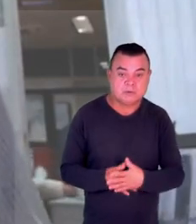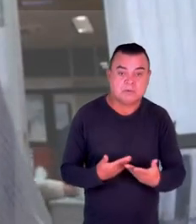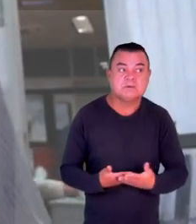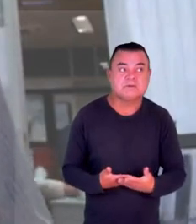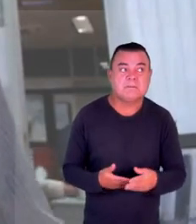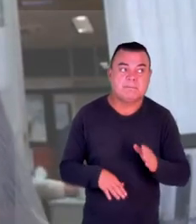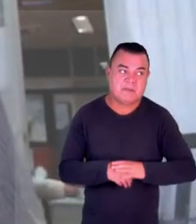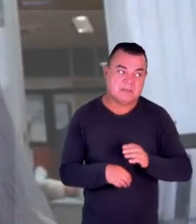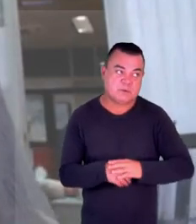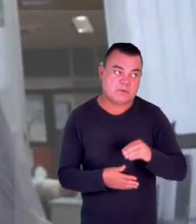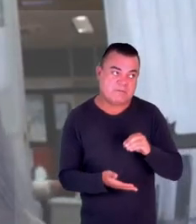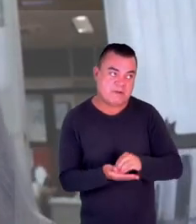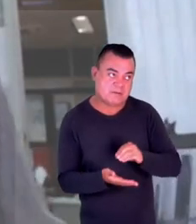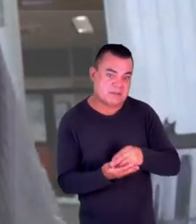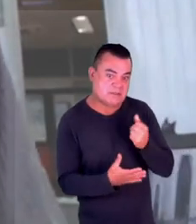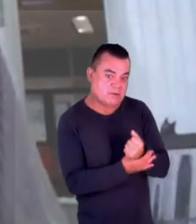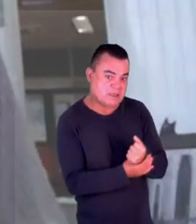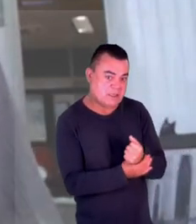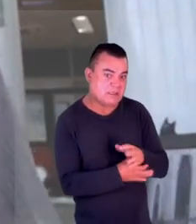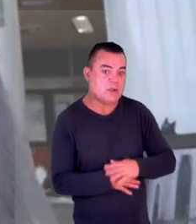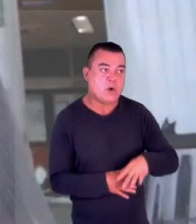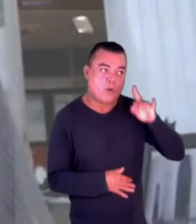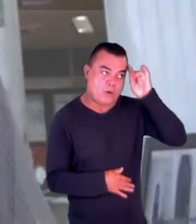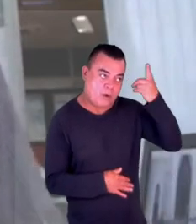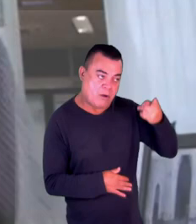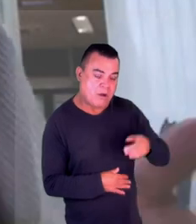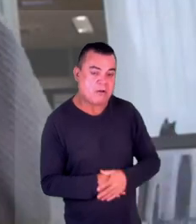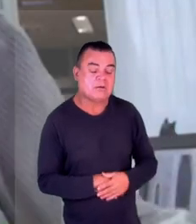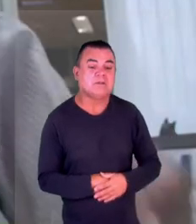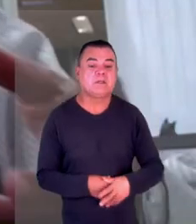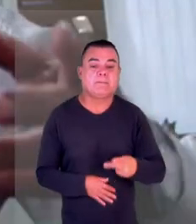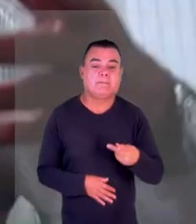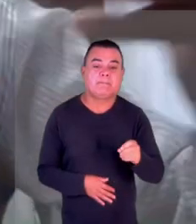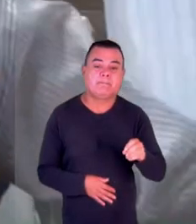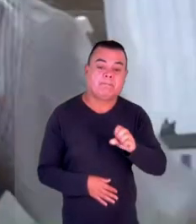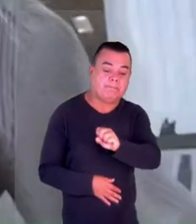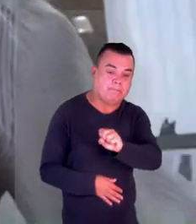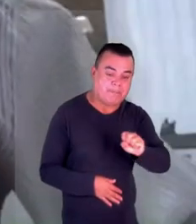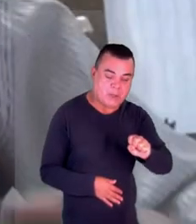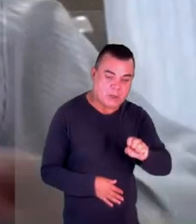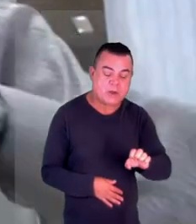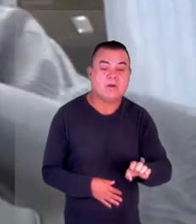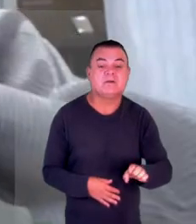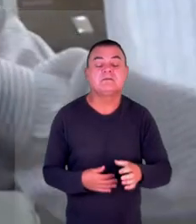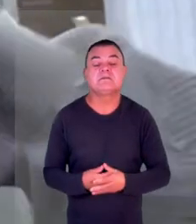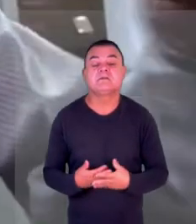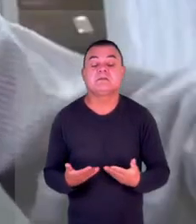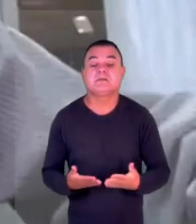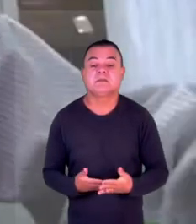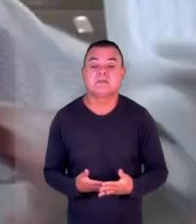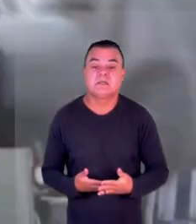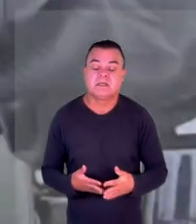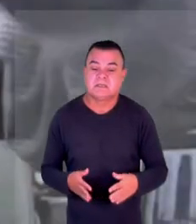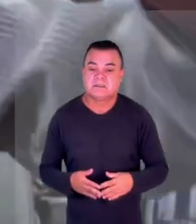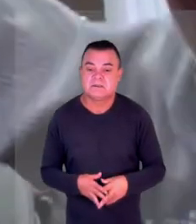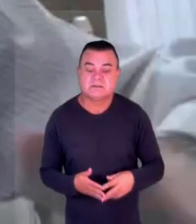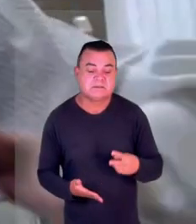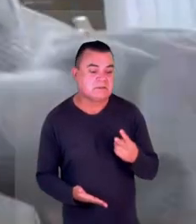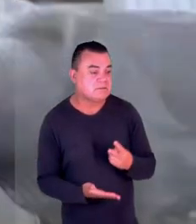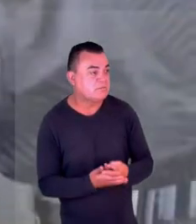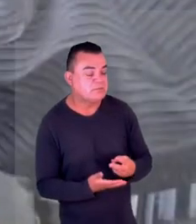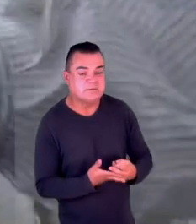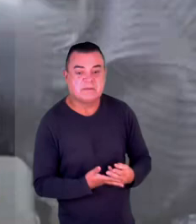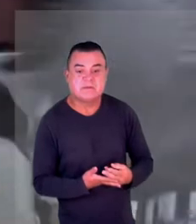com ordens de reintegração de posse já né expedidas e a todo momento a polícia